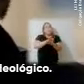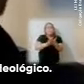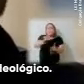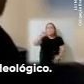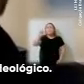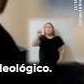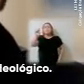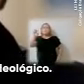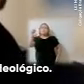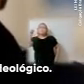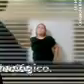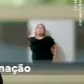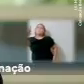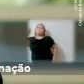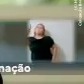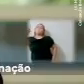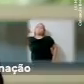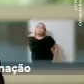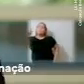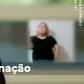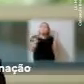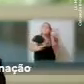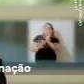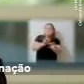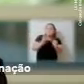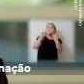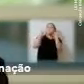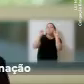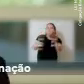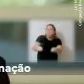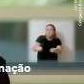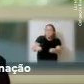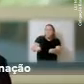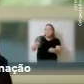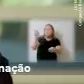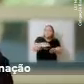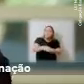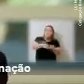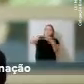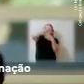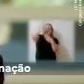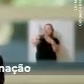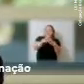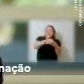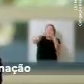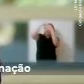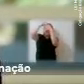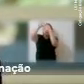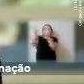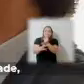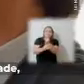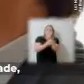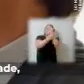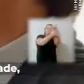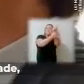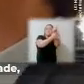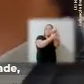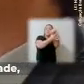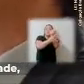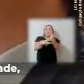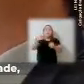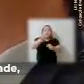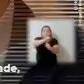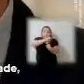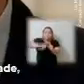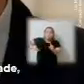Sem o viés ideológico Estamos preparados sim Para conduzir essa nação A um